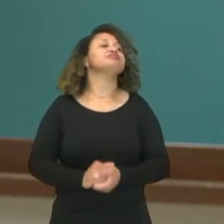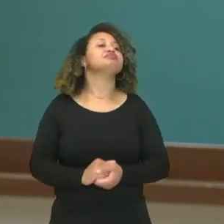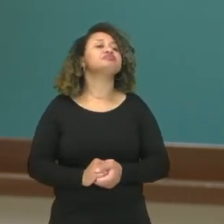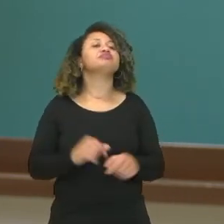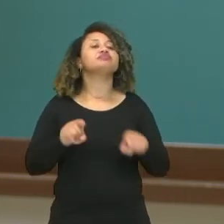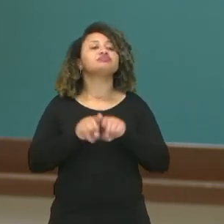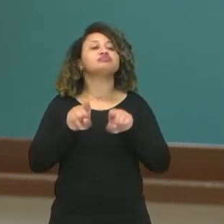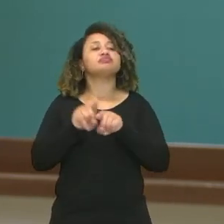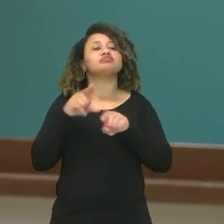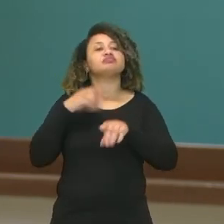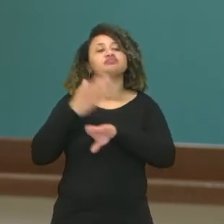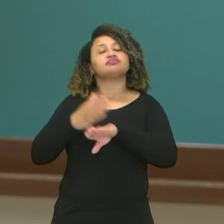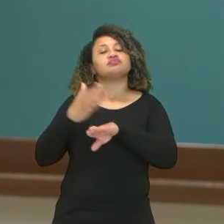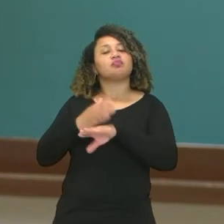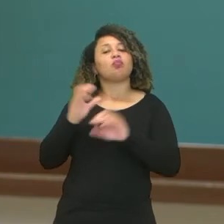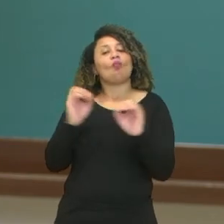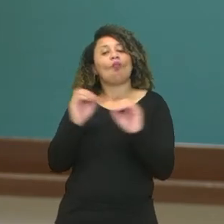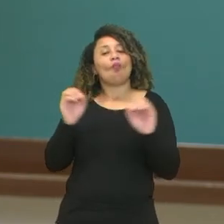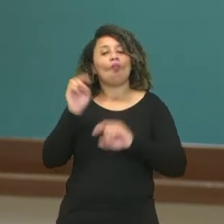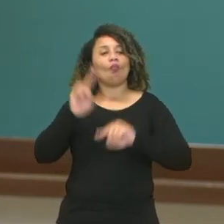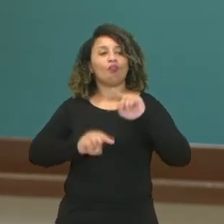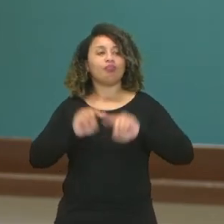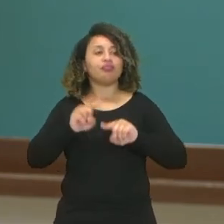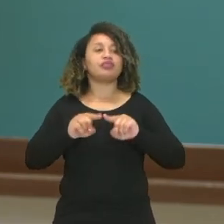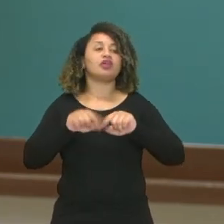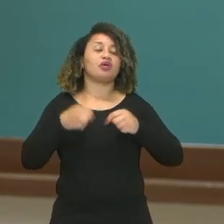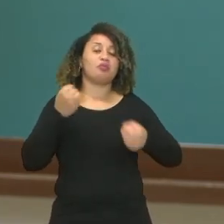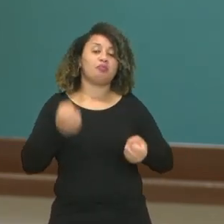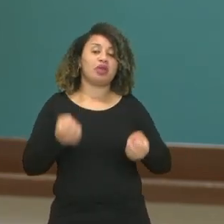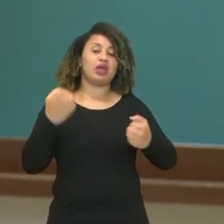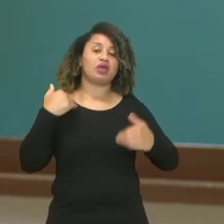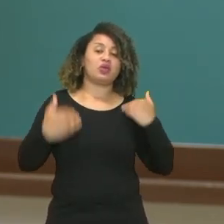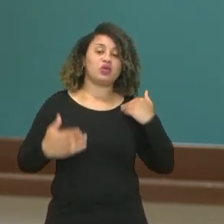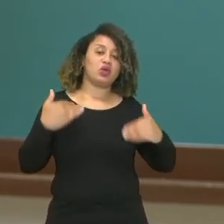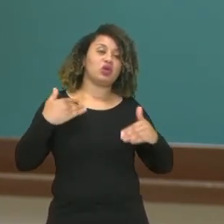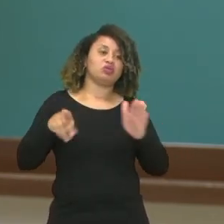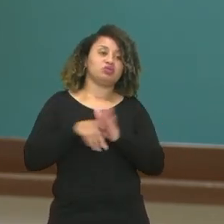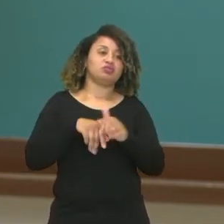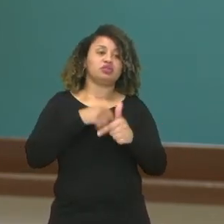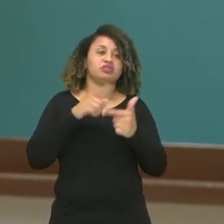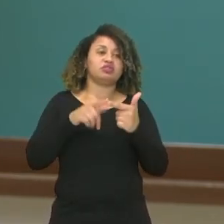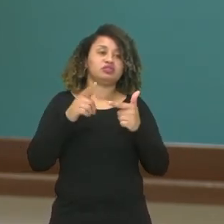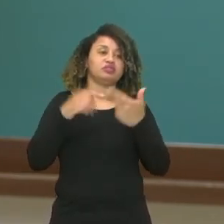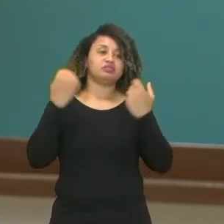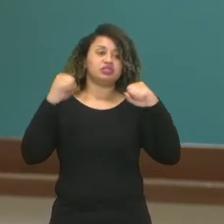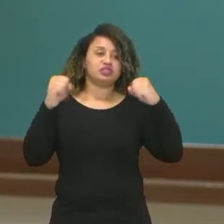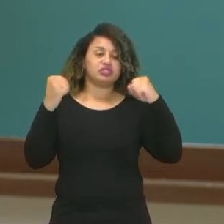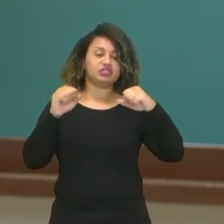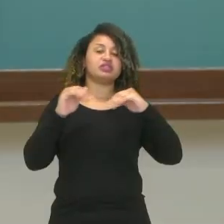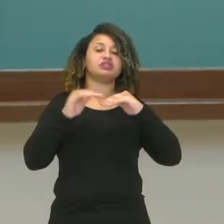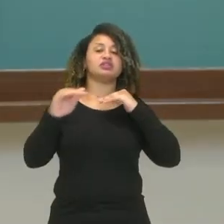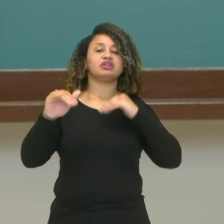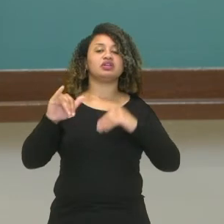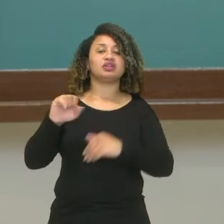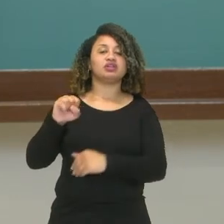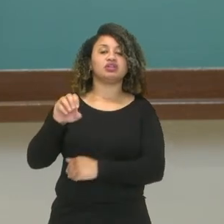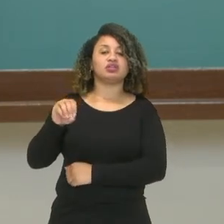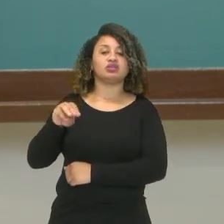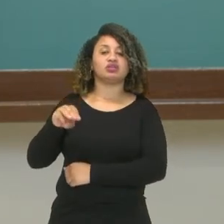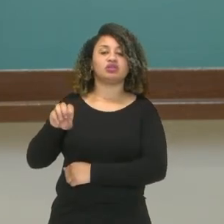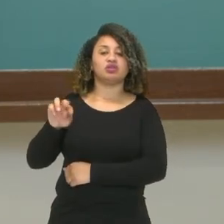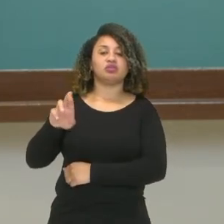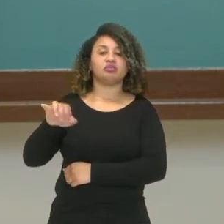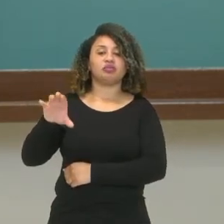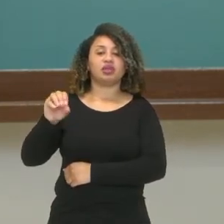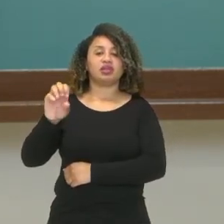equipamento, tá? Treino com o peso corporal, exercícios isométricos. O que que são exercícios isométricos?